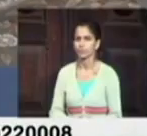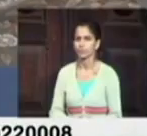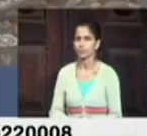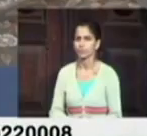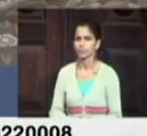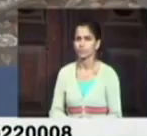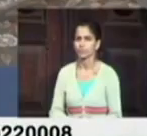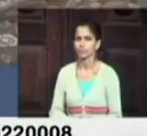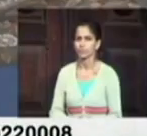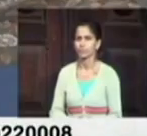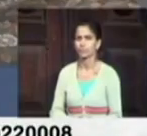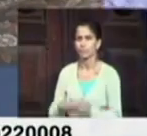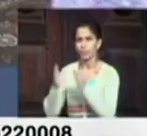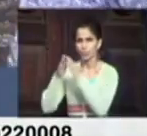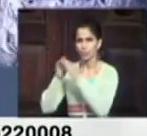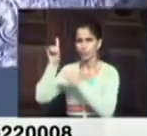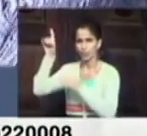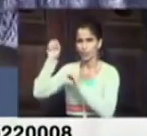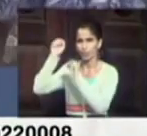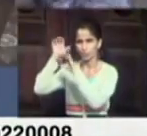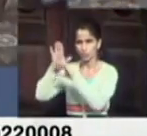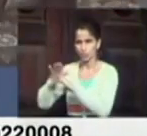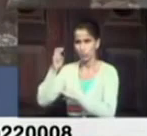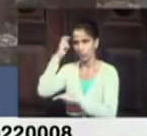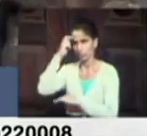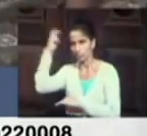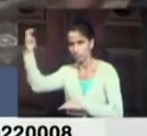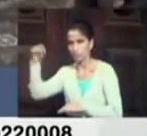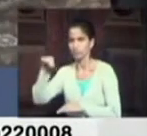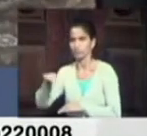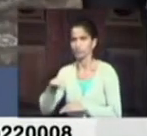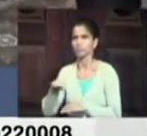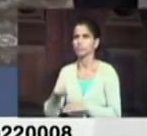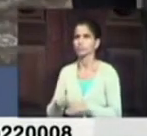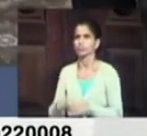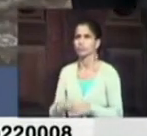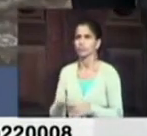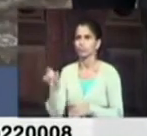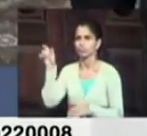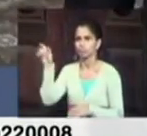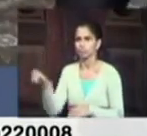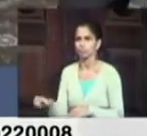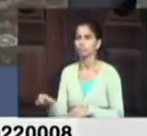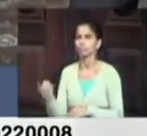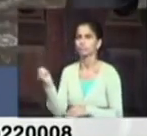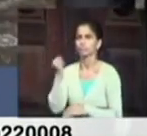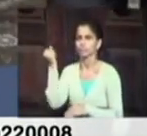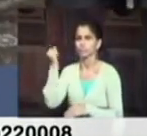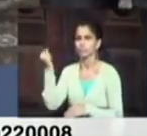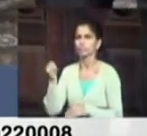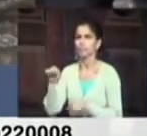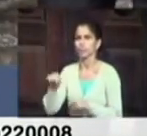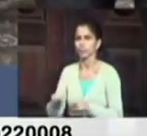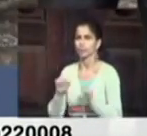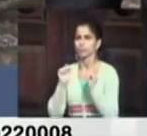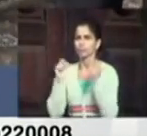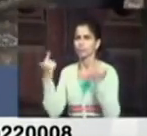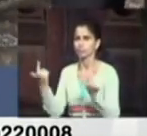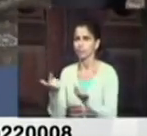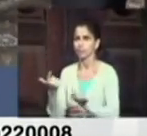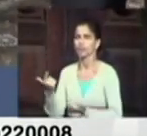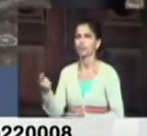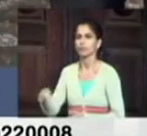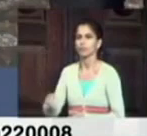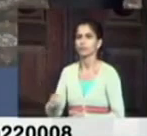Desejando a Deus que ele dê muita sabedoria, presidente, mais esse biênio aqui. Uma pessoa com o seu perfil importante, sim, para essa casa, pelo momento difícil